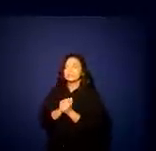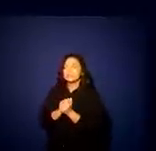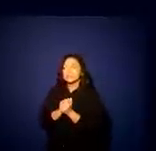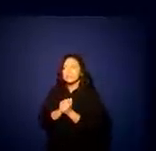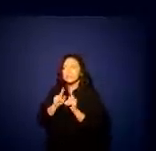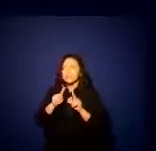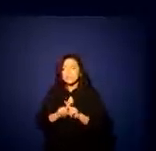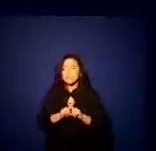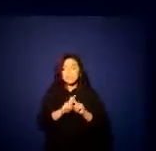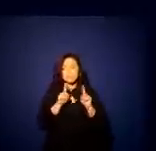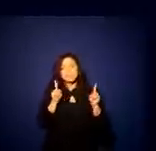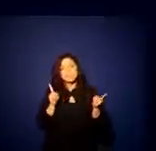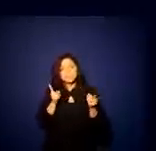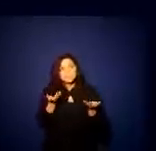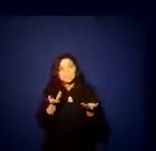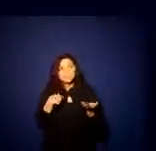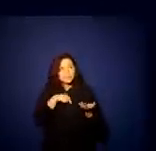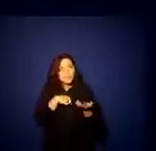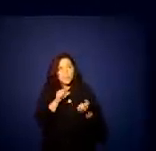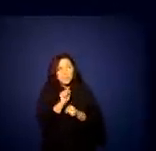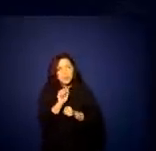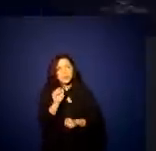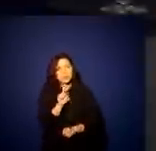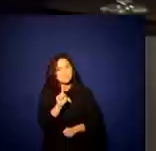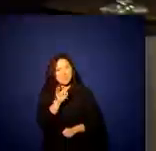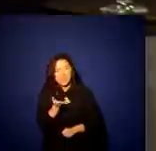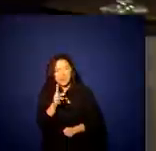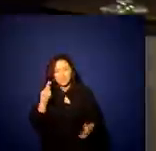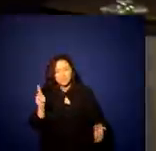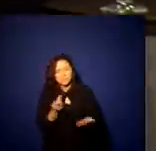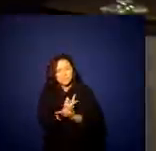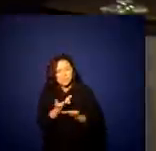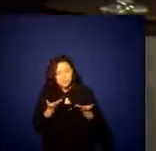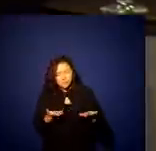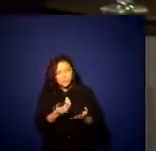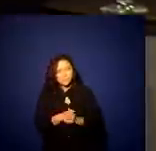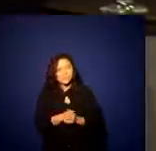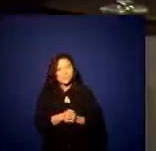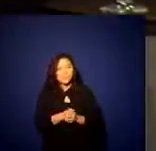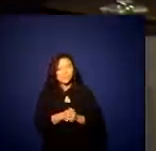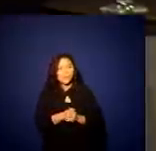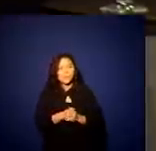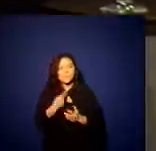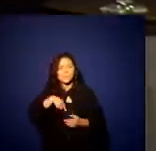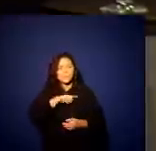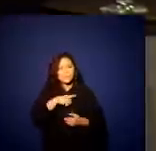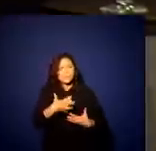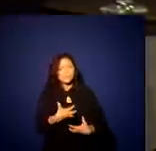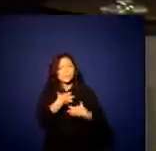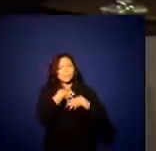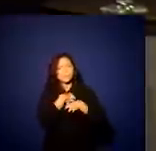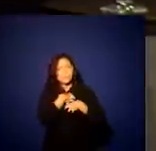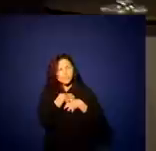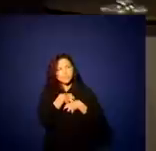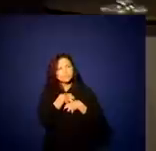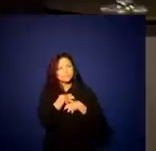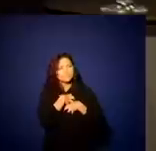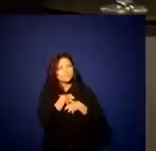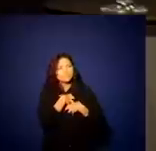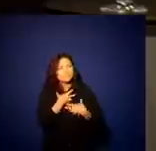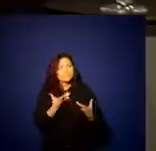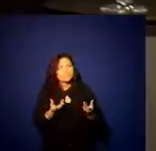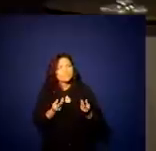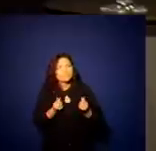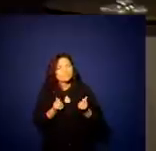é uma coisa Inesperada mas é acho que fica uma sensação de que é